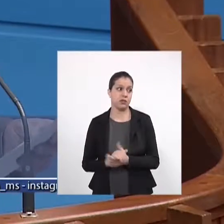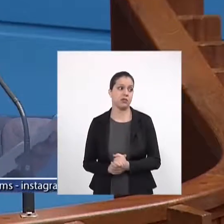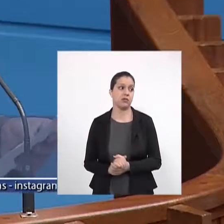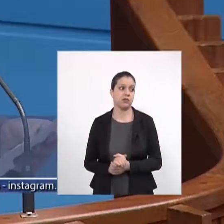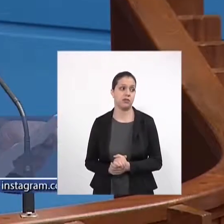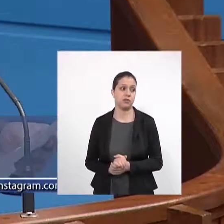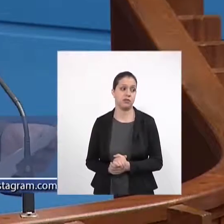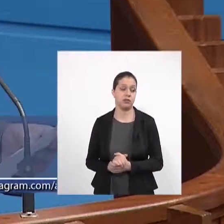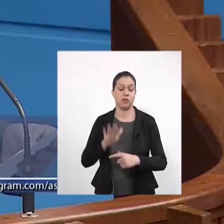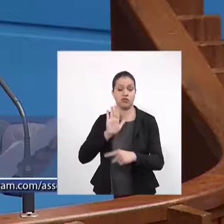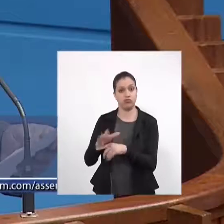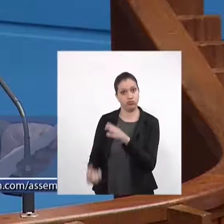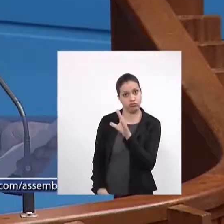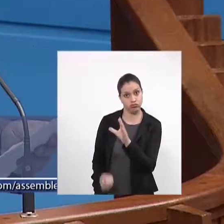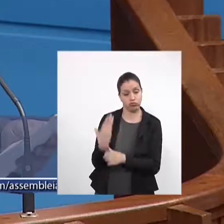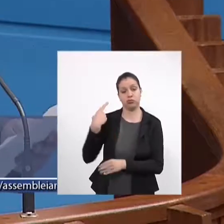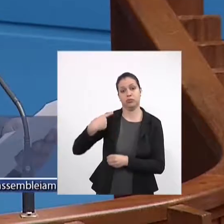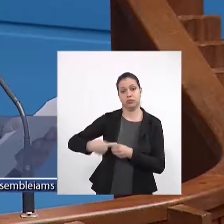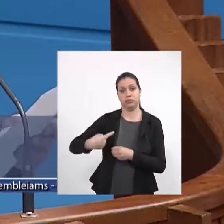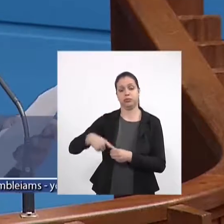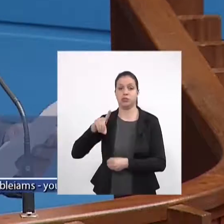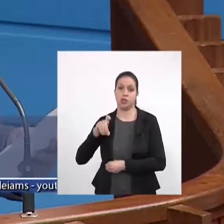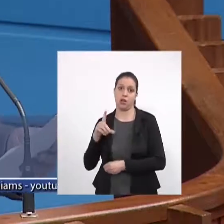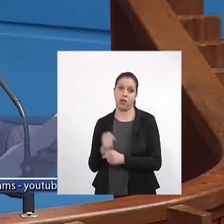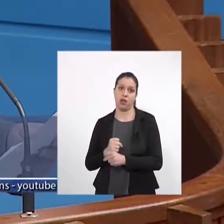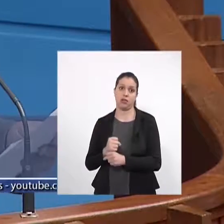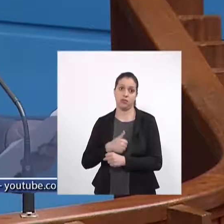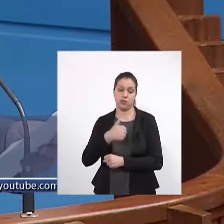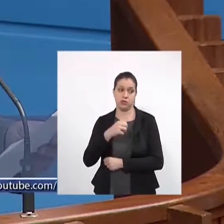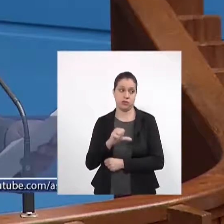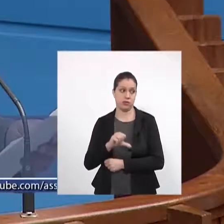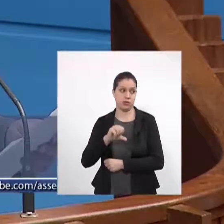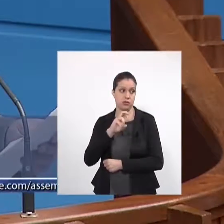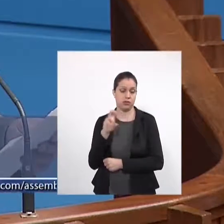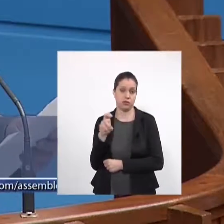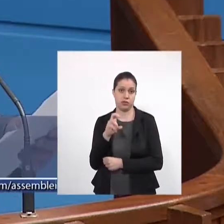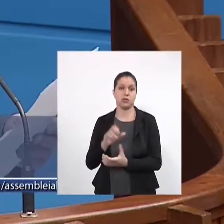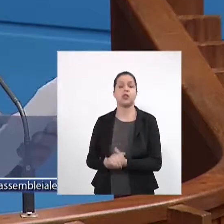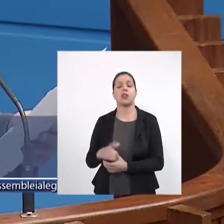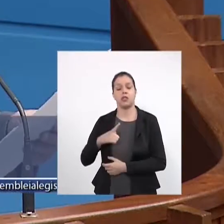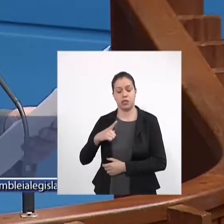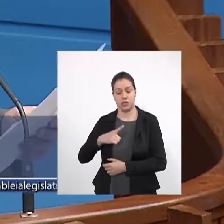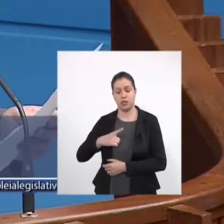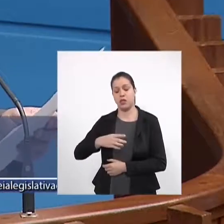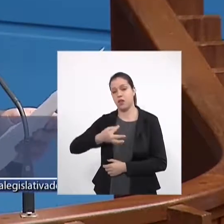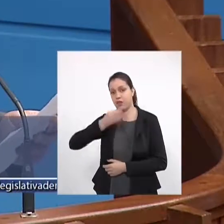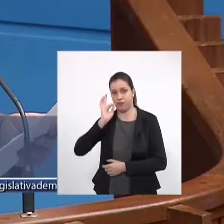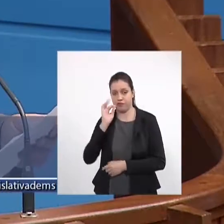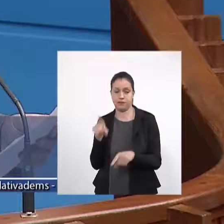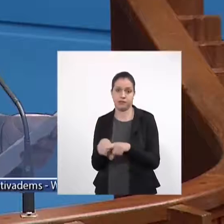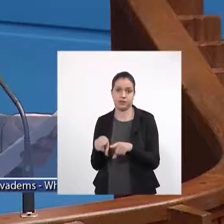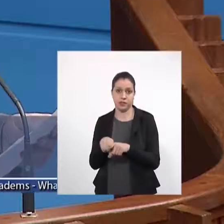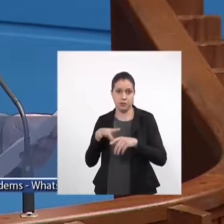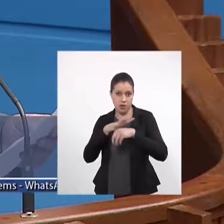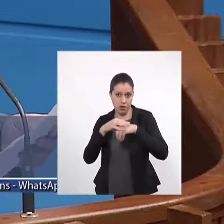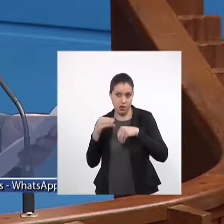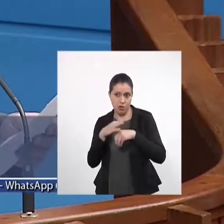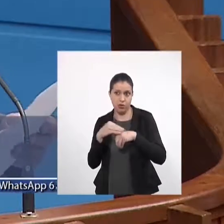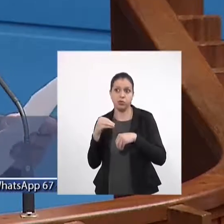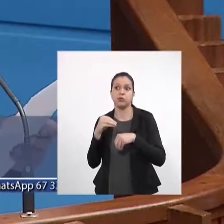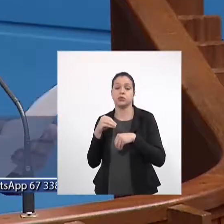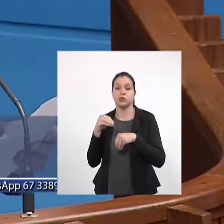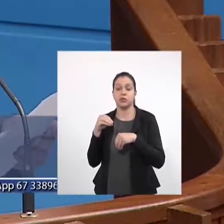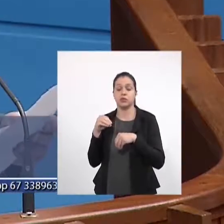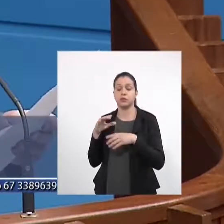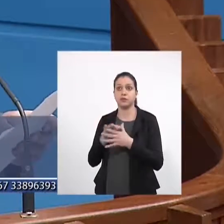município em 1935. As culturas do café e do algodão foram importantes fontes da economia local